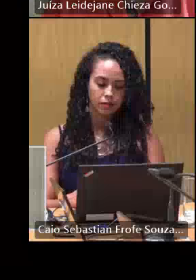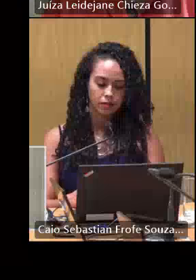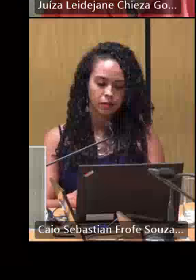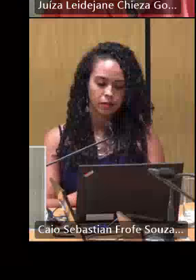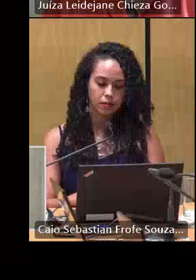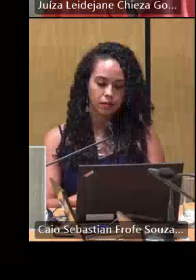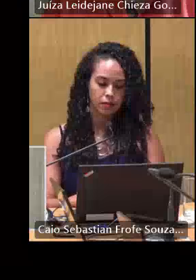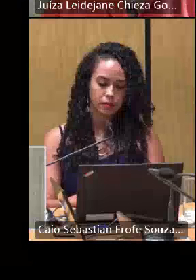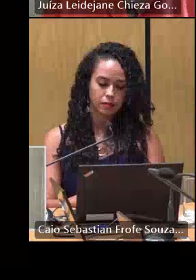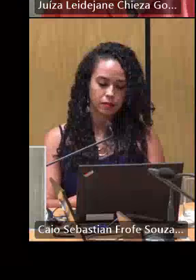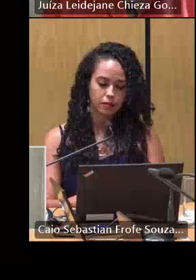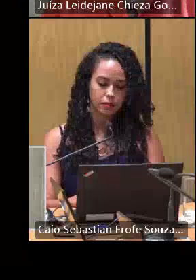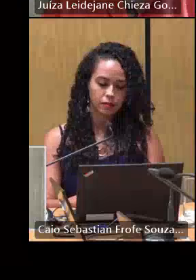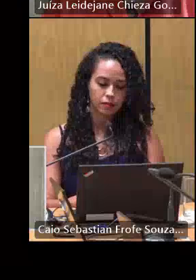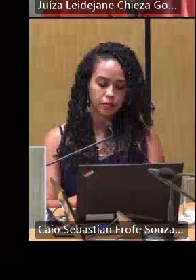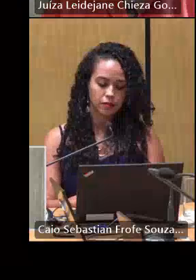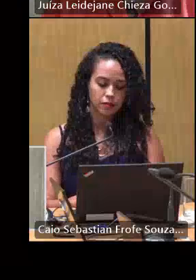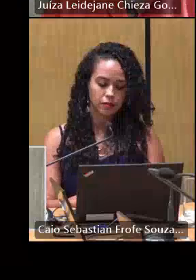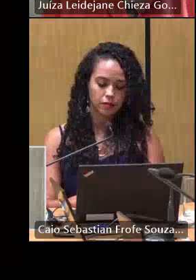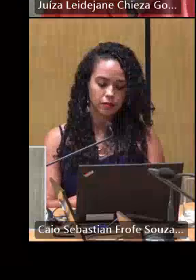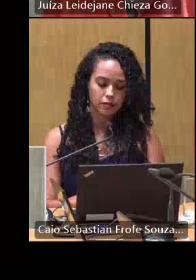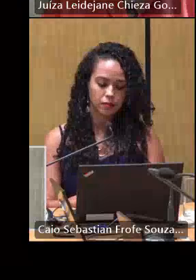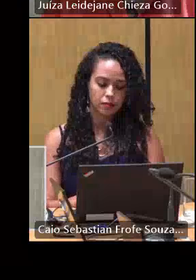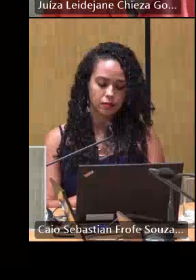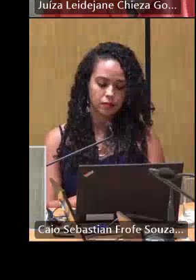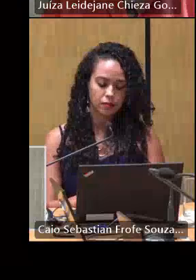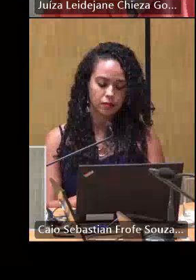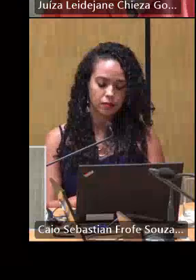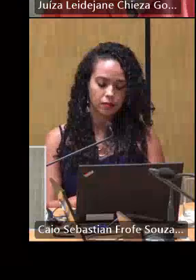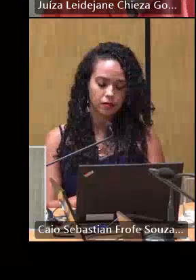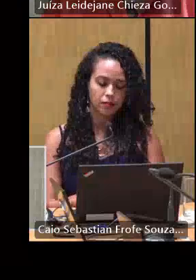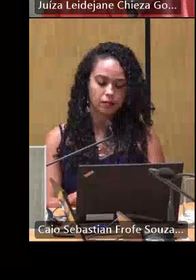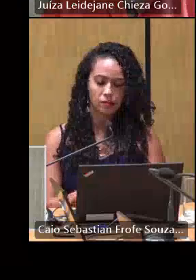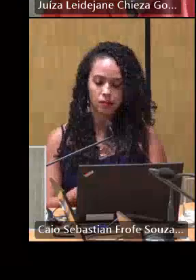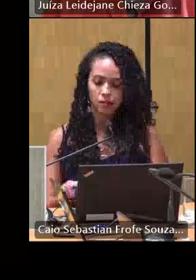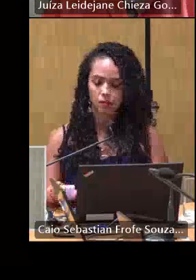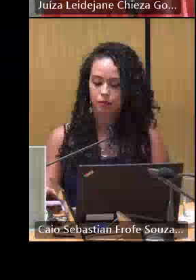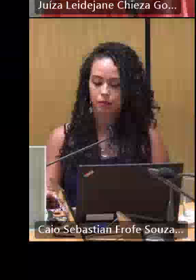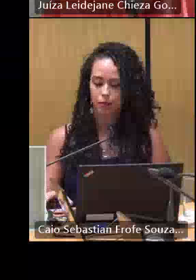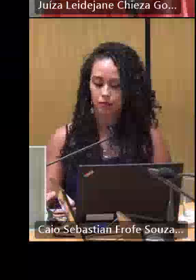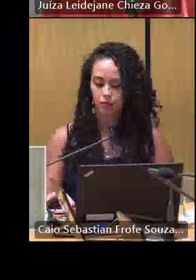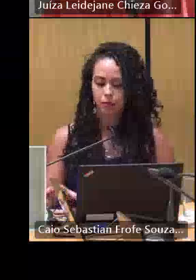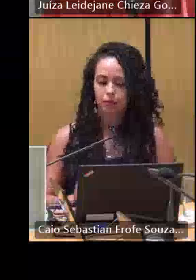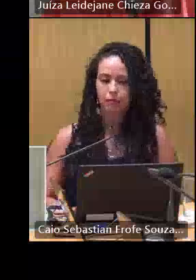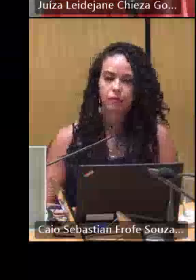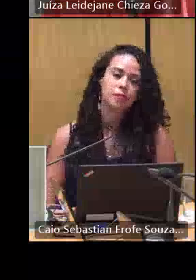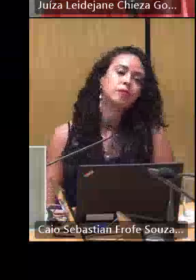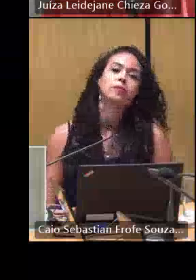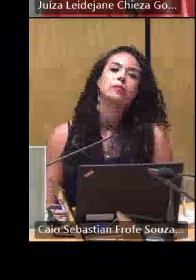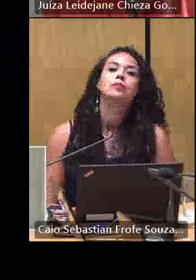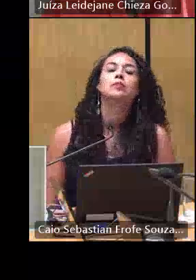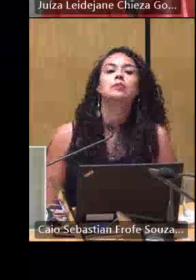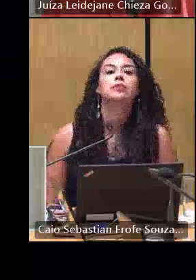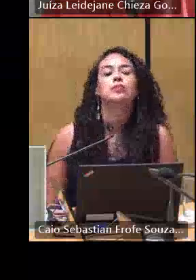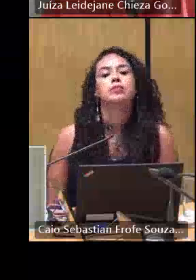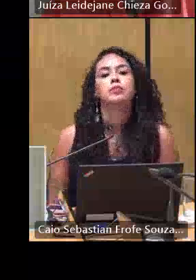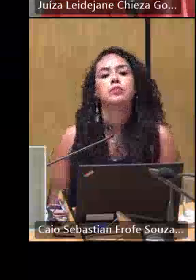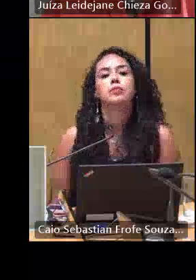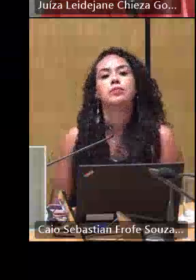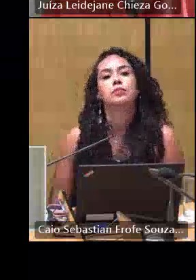esconder essa região o cas do Valongo passou pelo seu primeiro processo de apagamento histórico com a chegada da